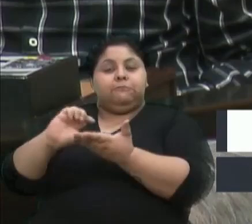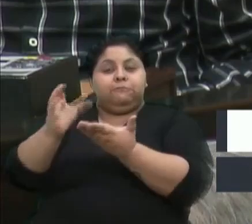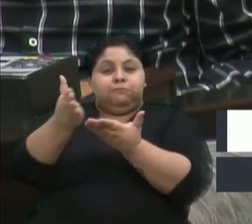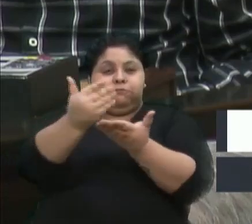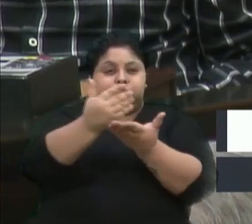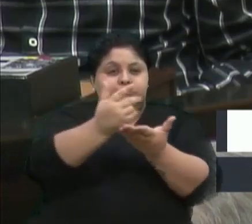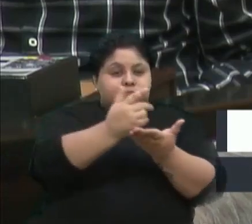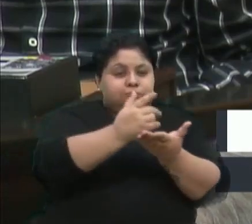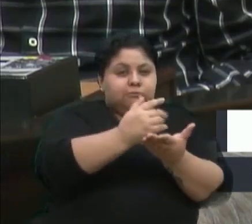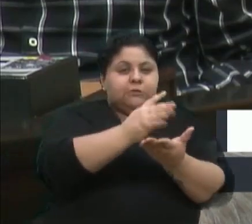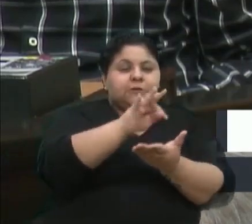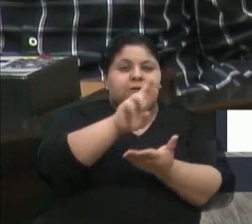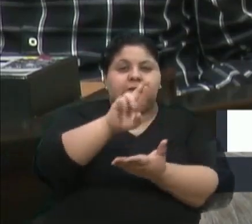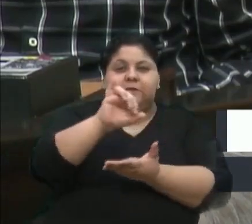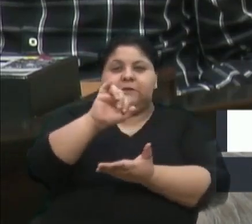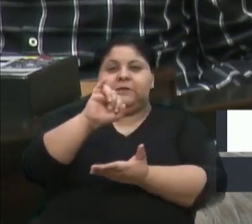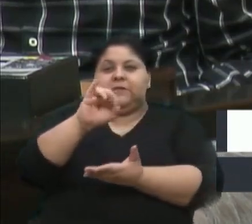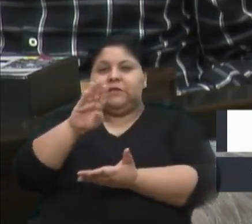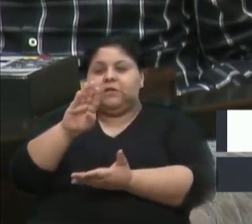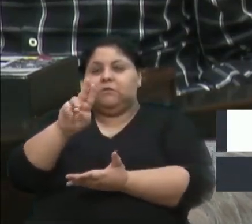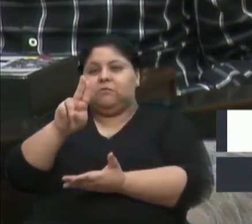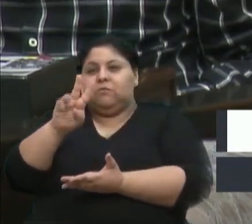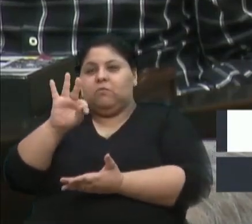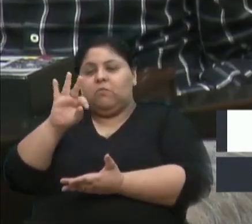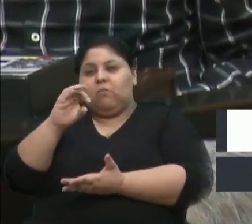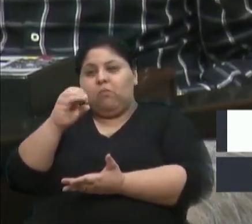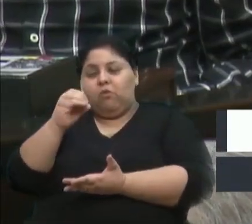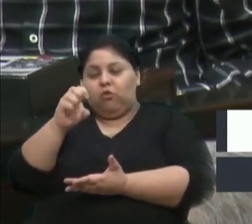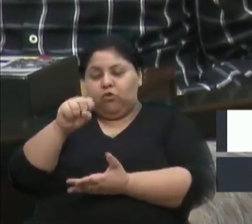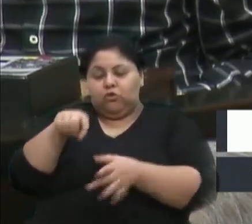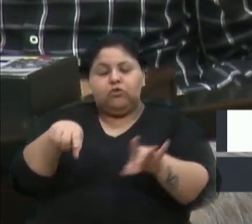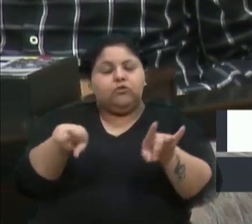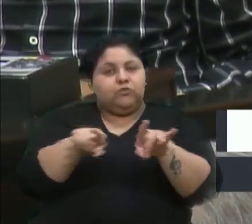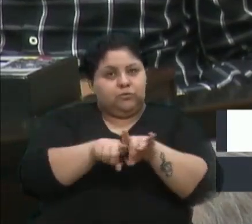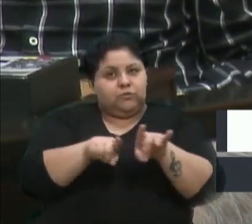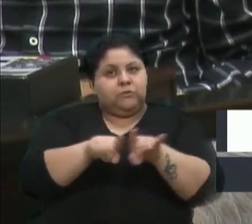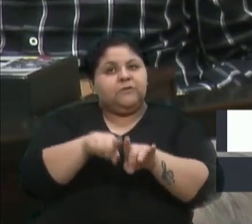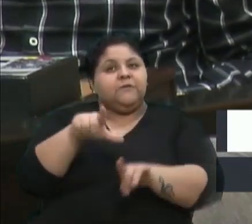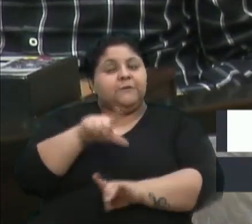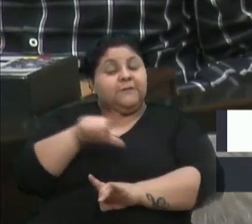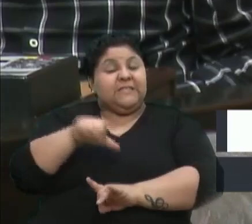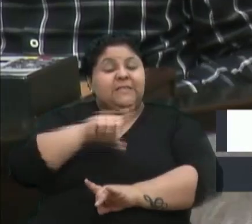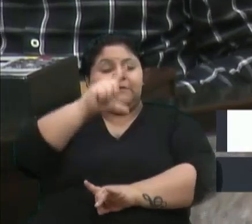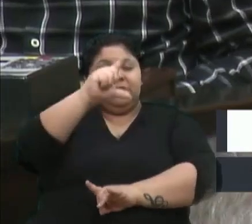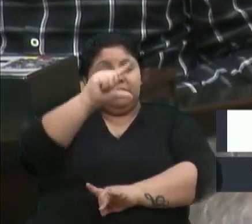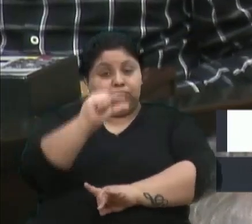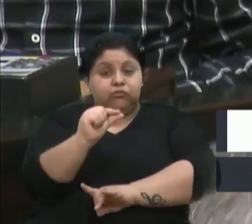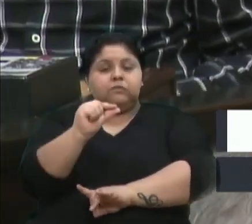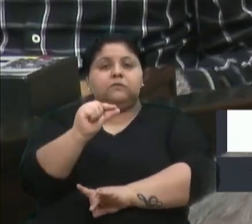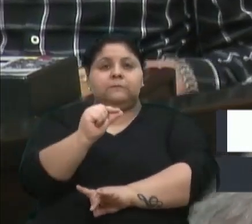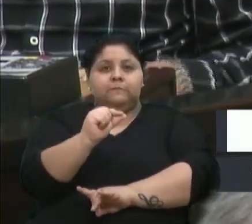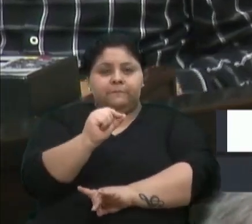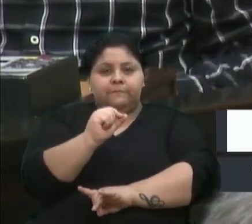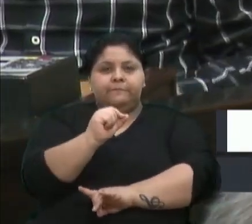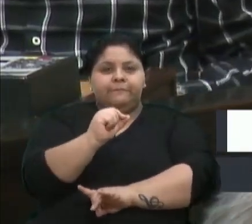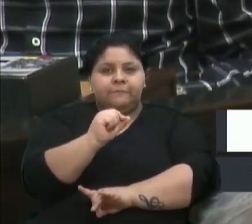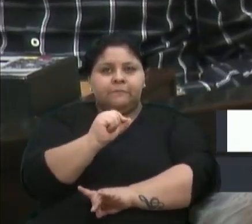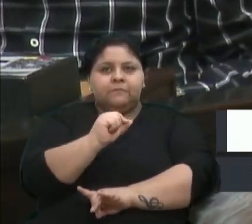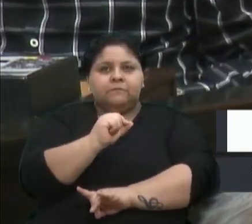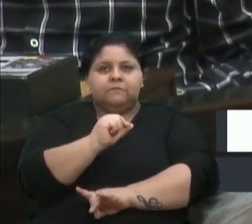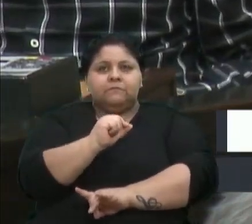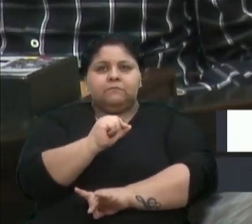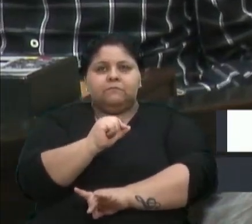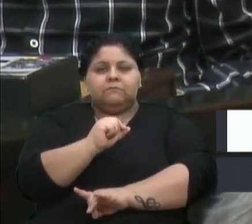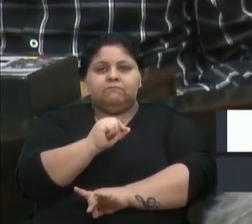dos tributos também por sua vez teve a sua diminuição e